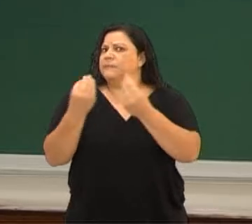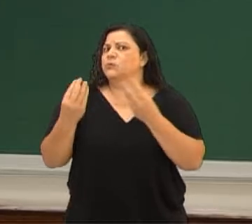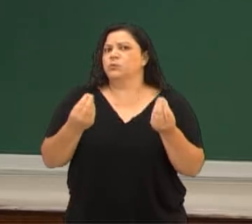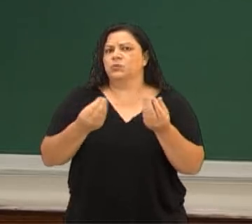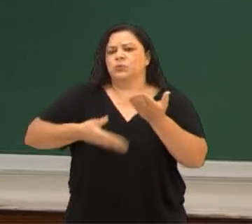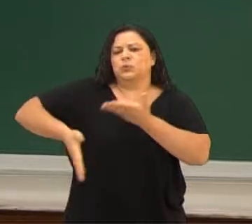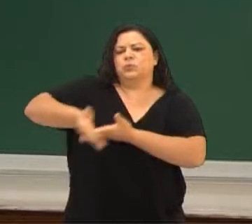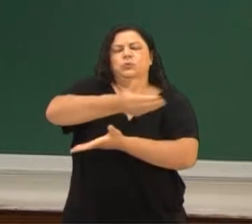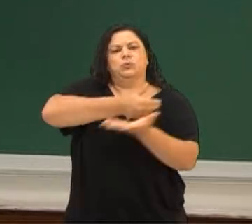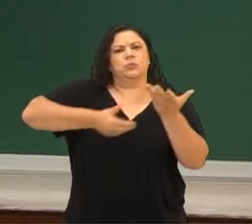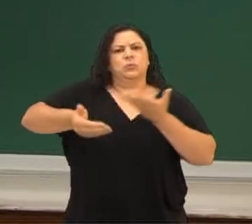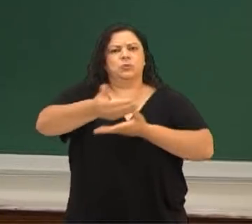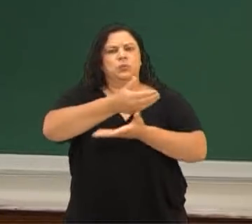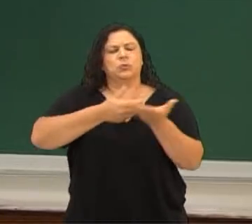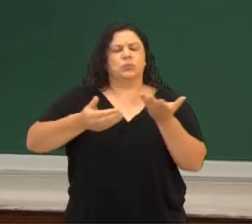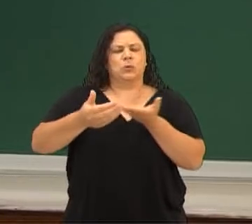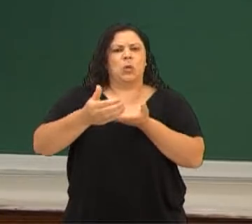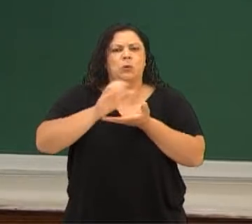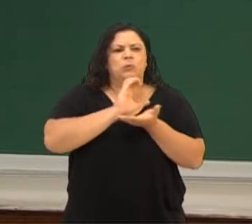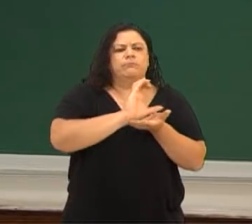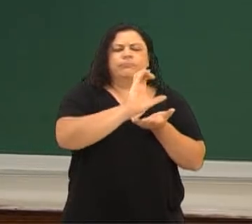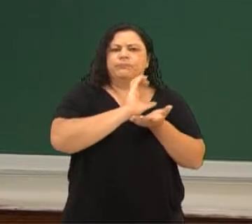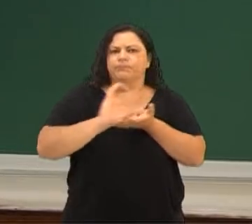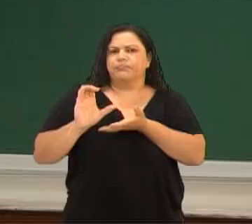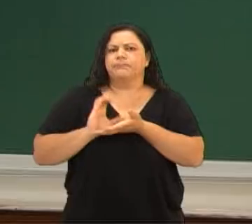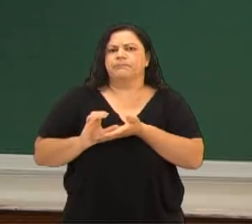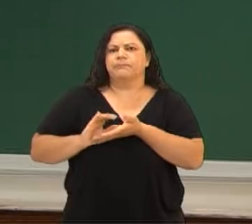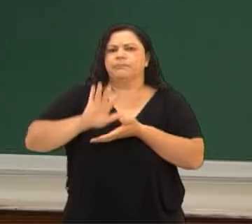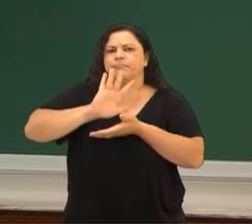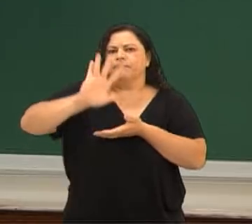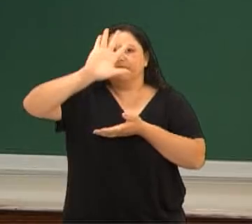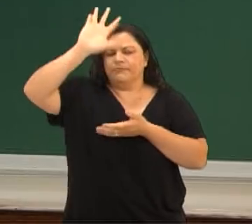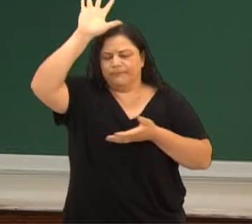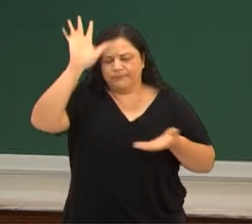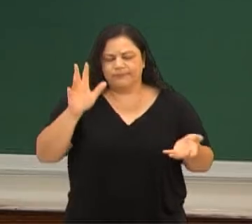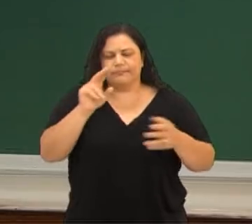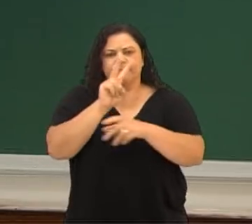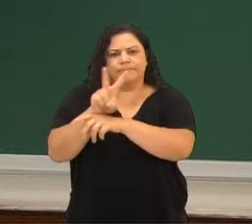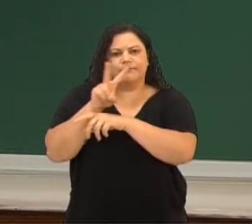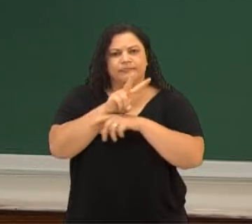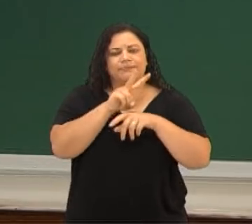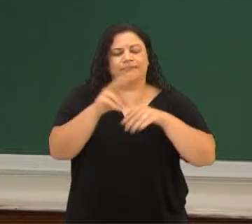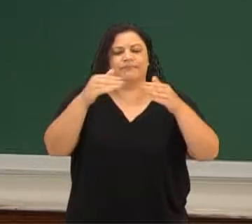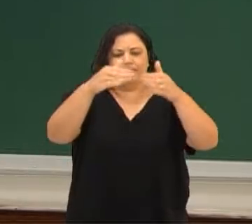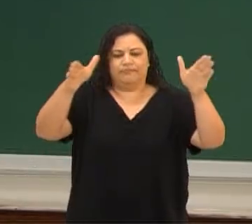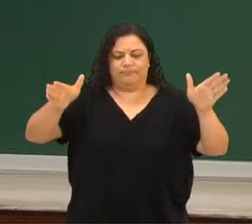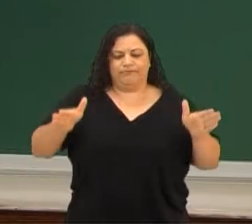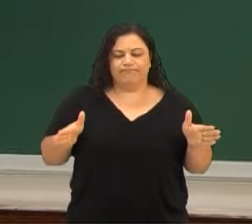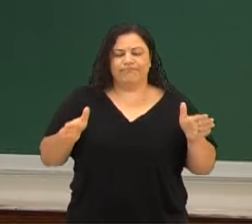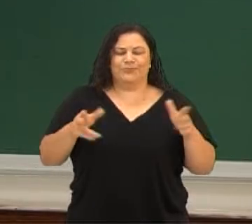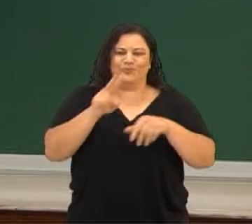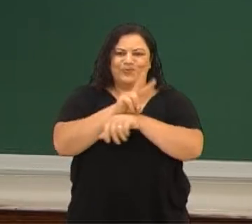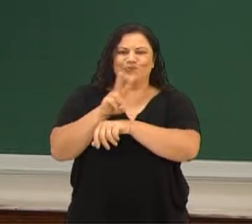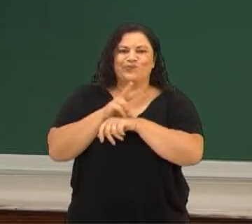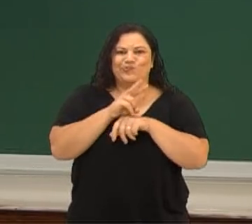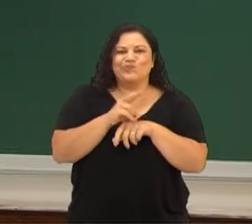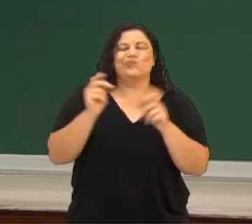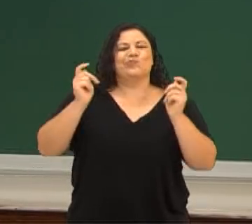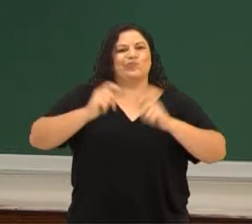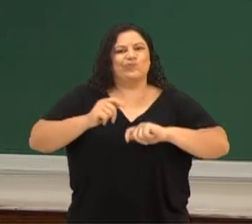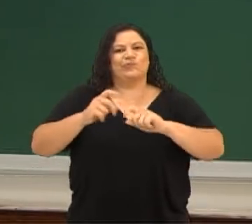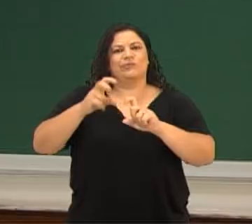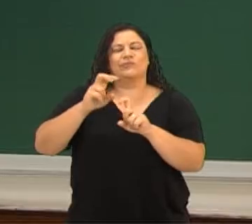envolve custos, altos custos para criação intensiva, com os animais em confinamento. Tem que ter um acompanhamento